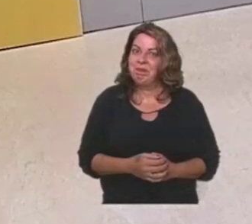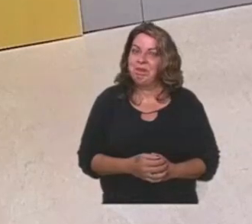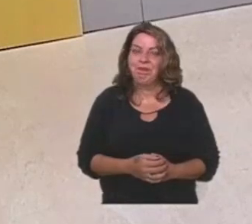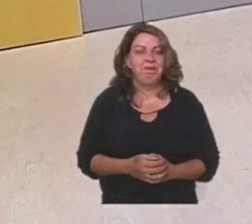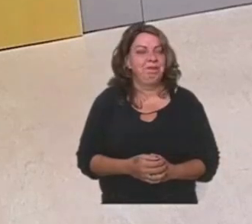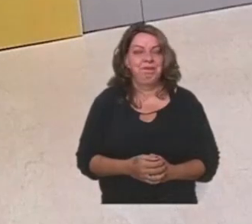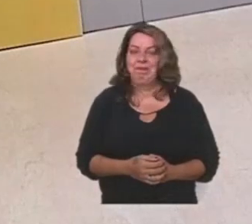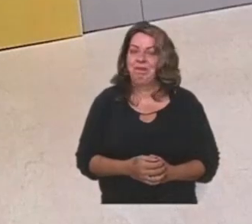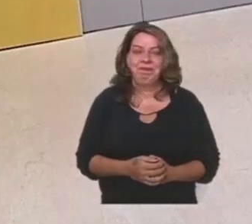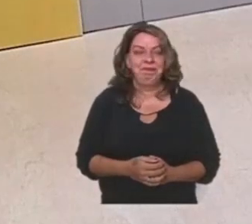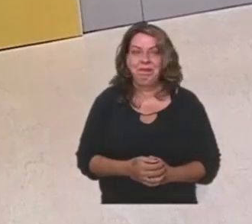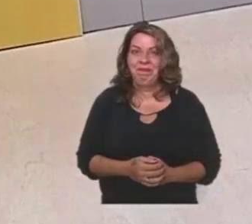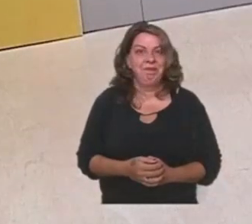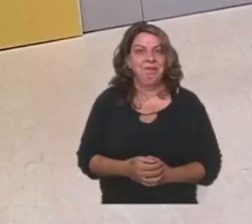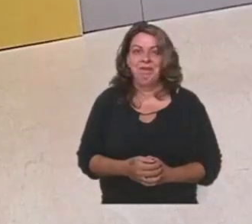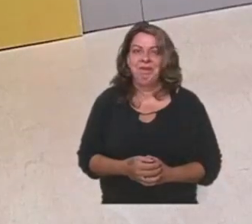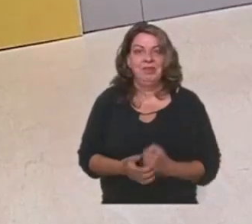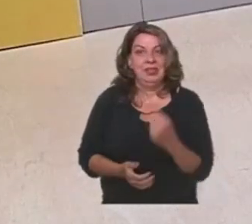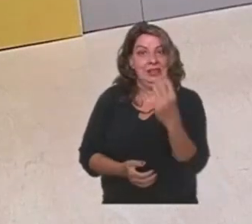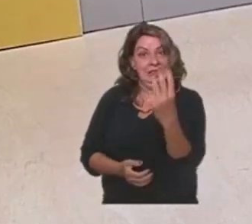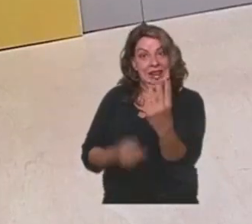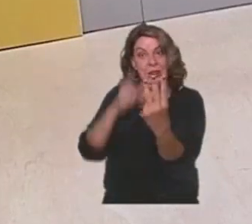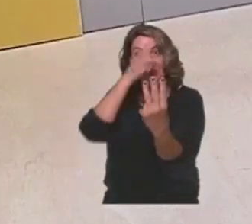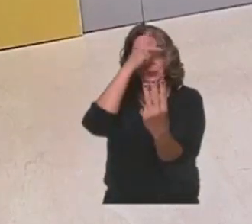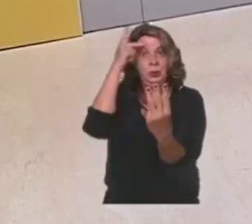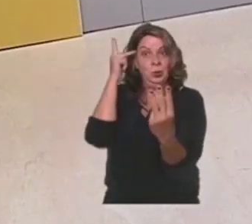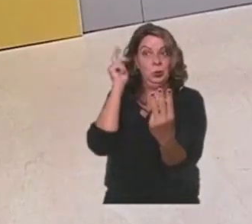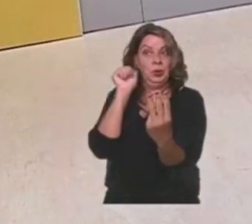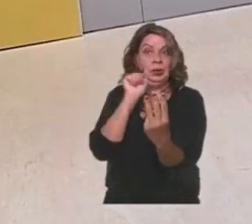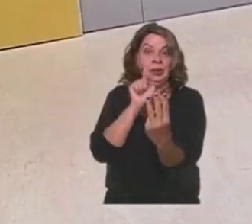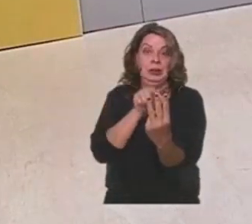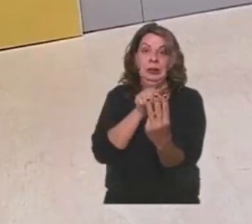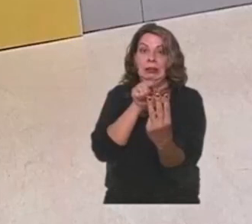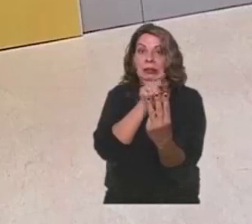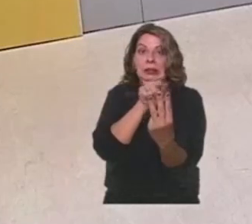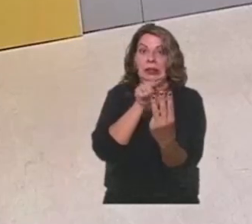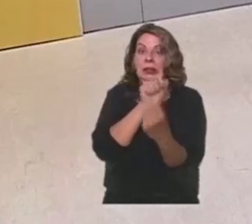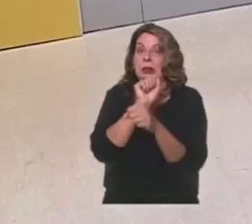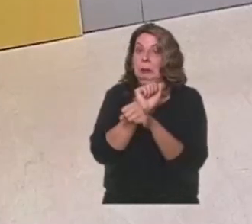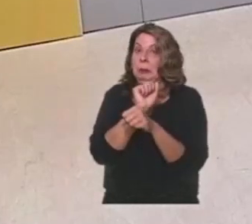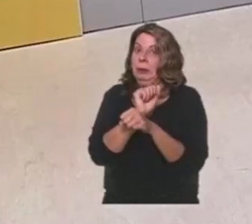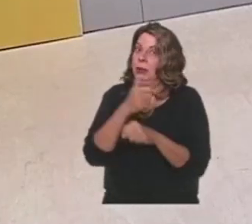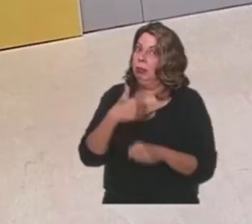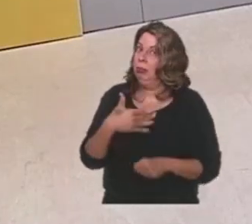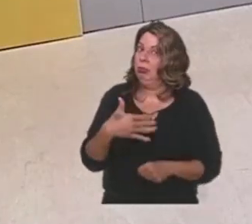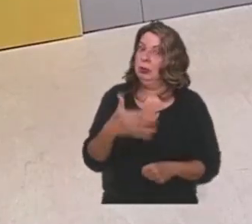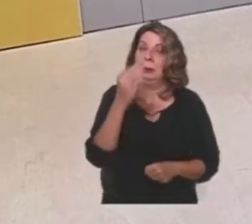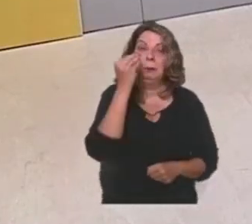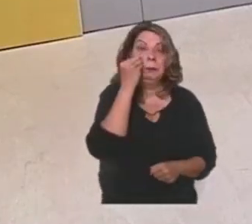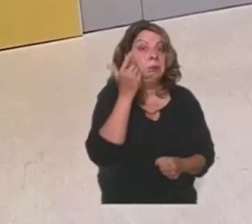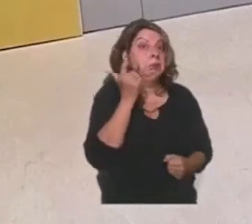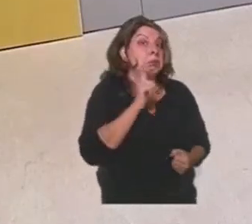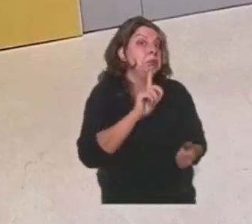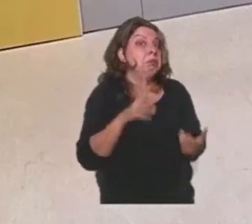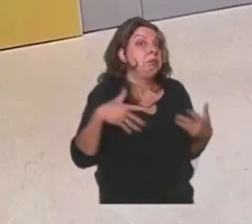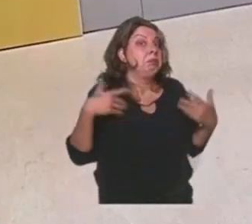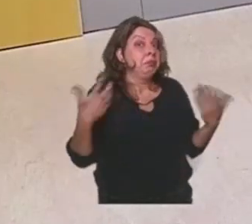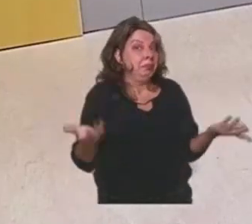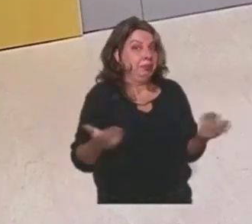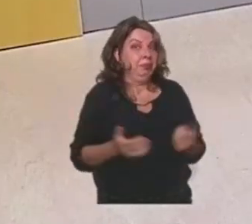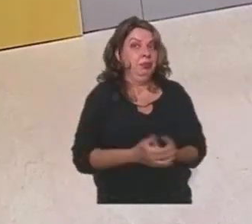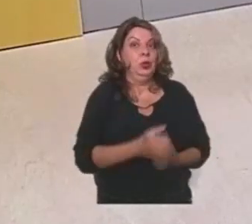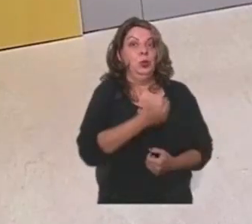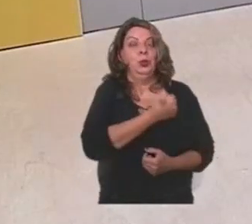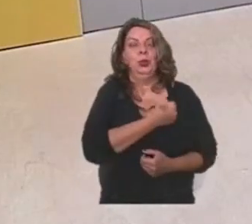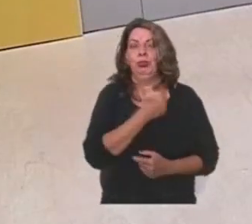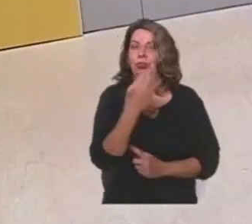Chegou mais gente, agora são três títulos na expectativa. Vamos seguir chamando então para ver quem é que vai levar.